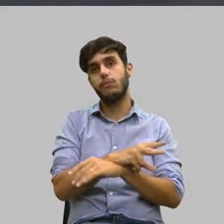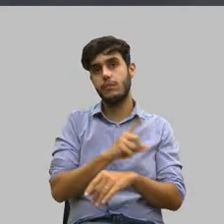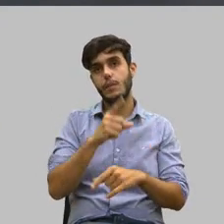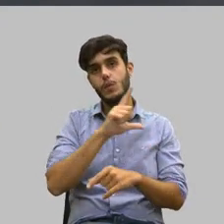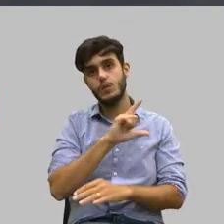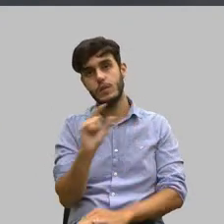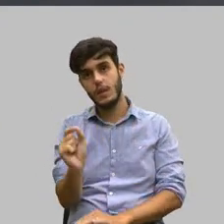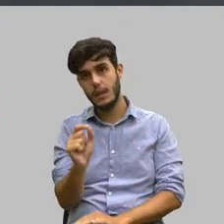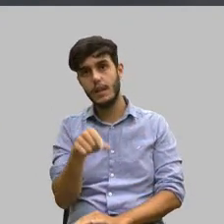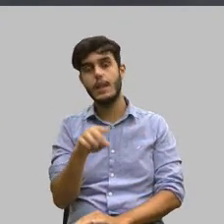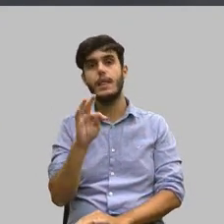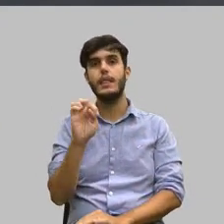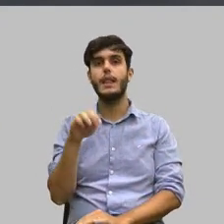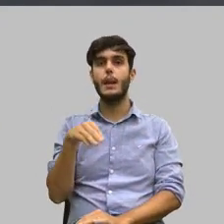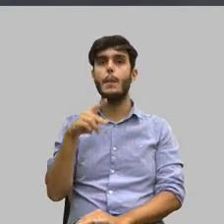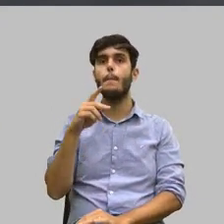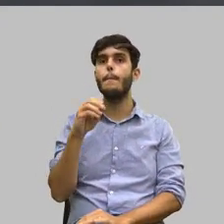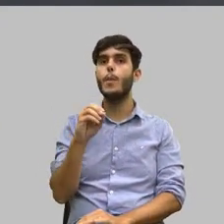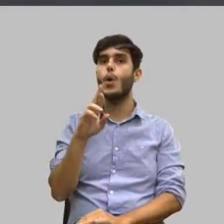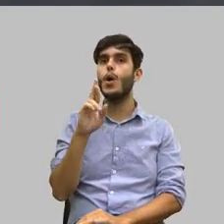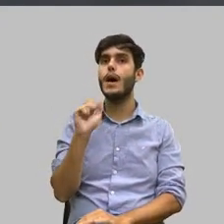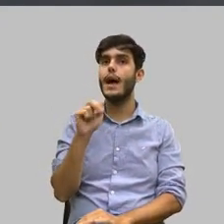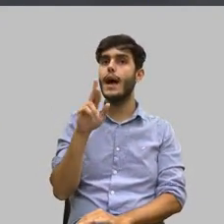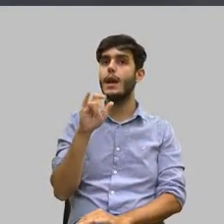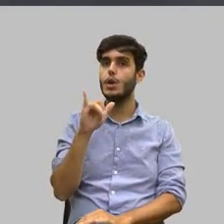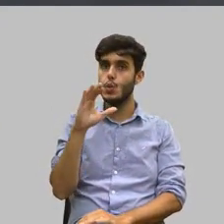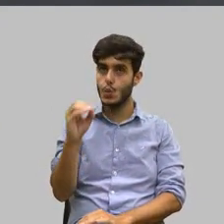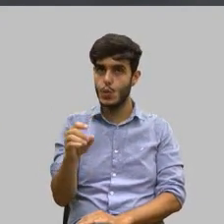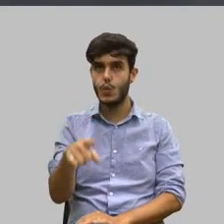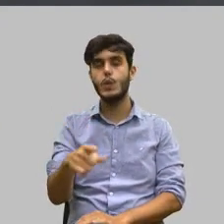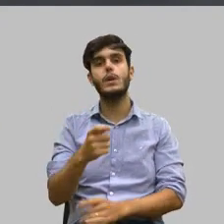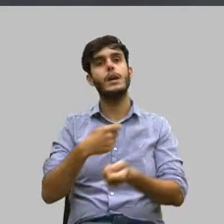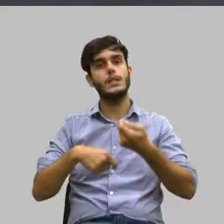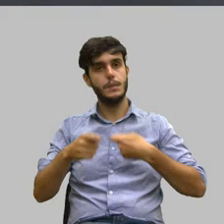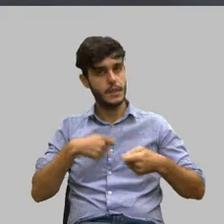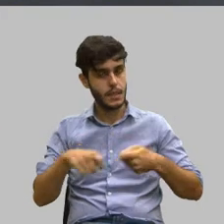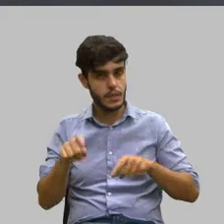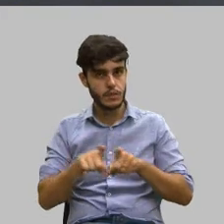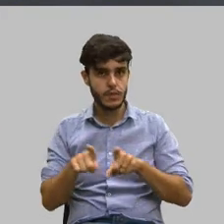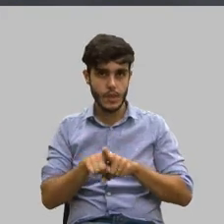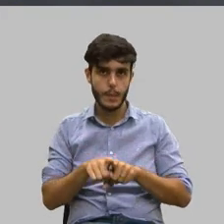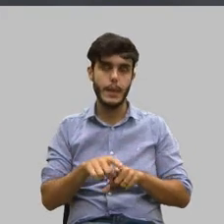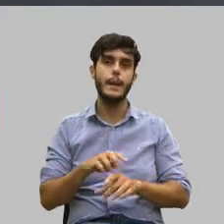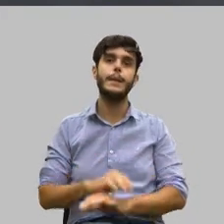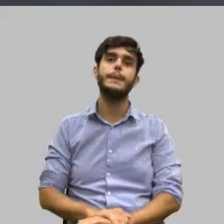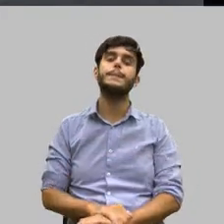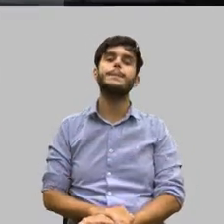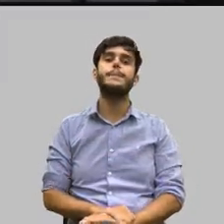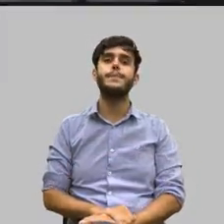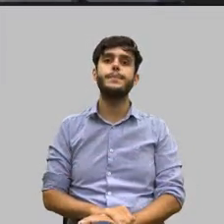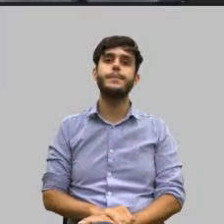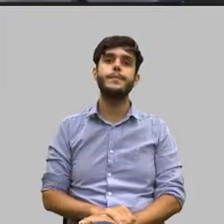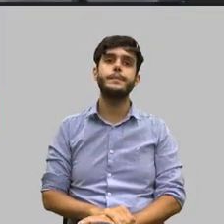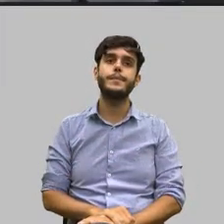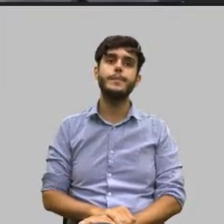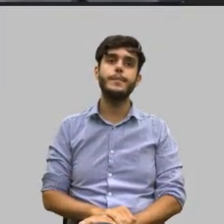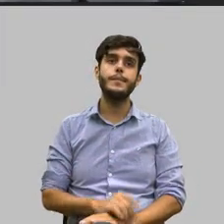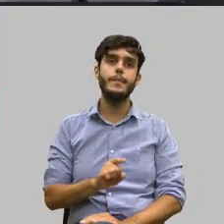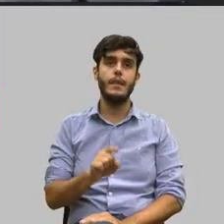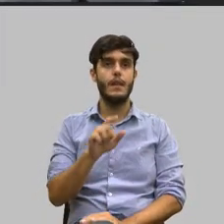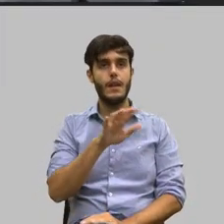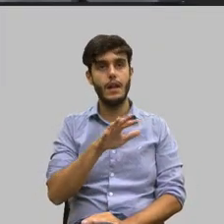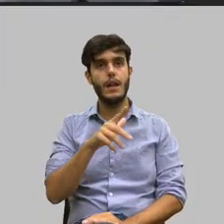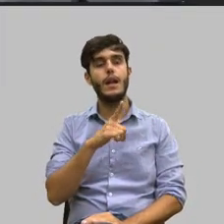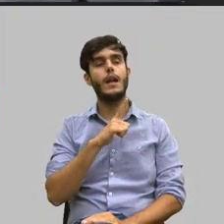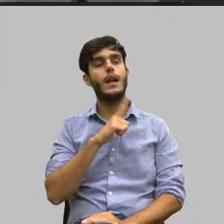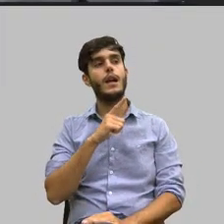de militares temporários que vão atuar na questão operacional e administrativa milit são aqueles semelhantes ao às Forças